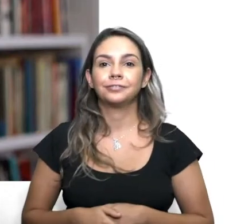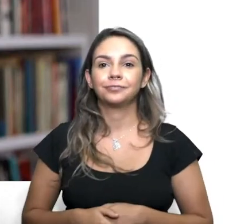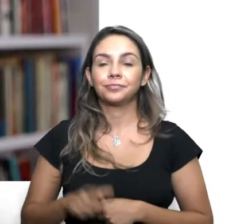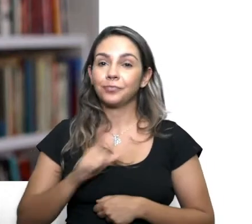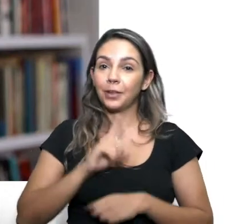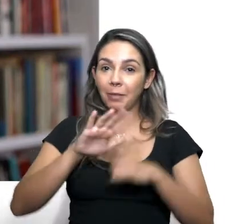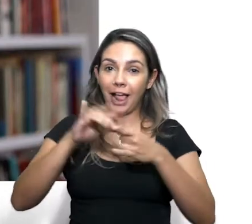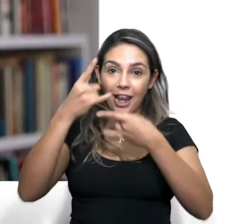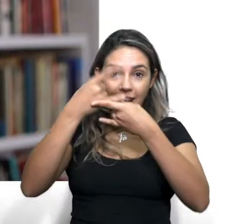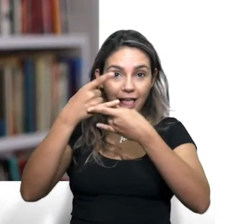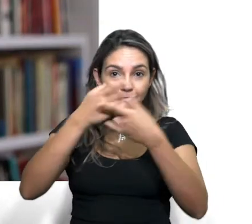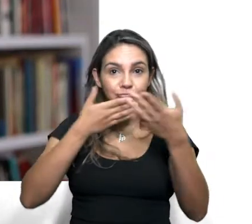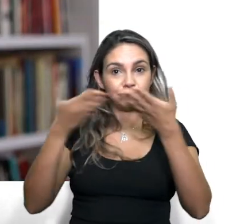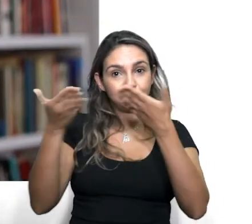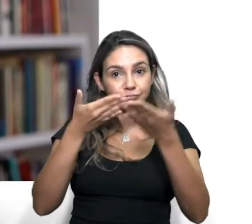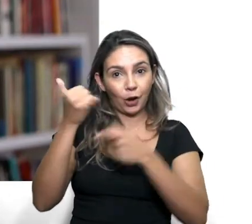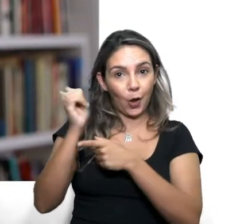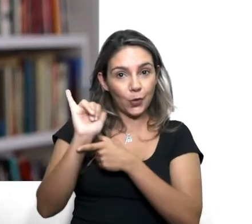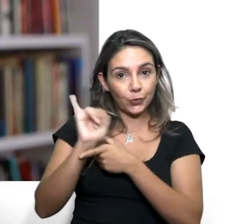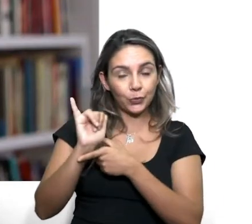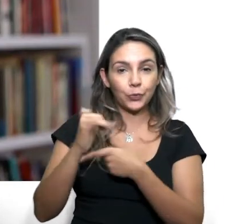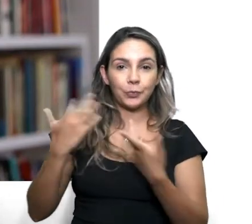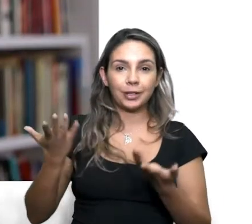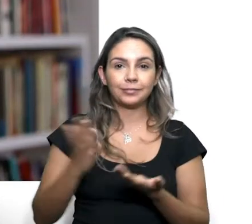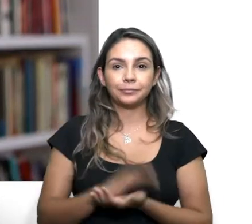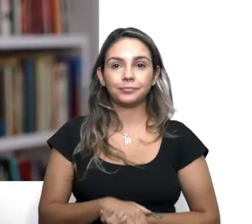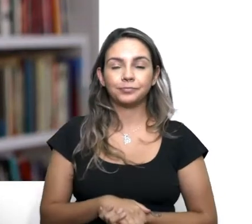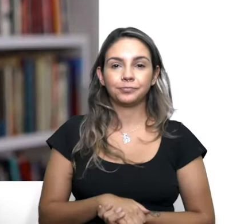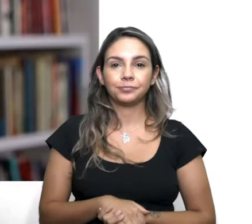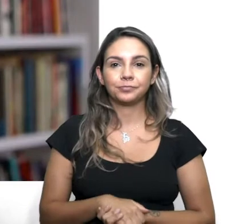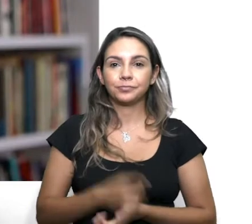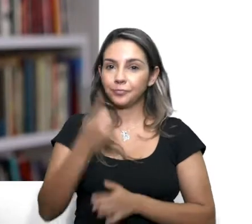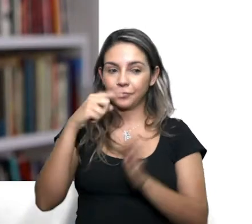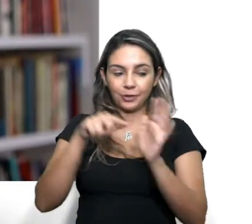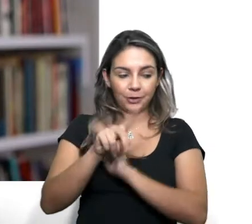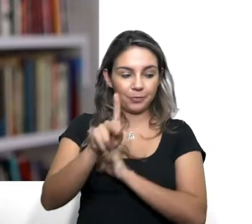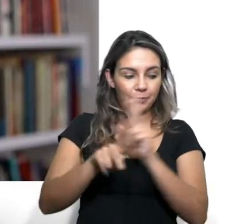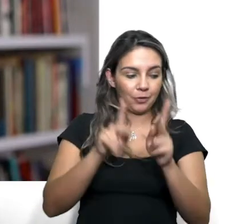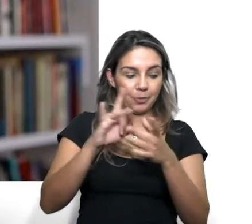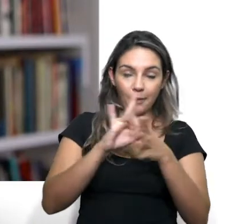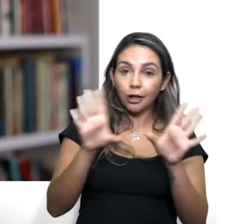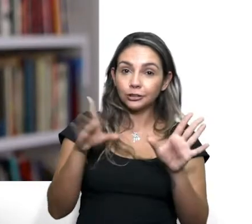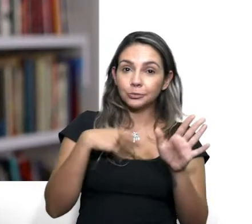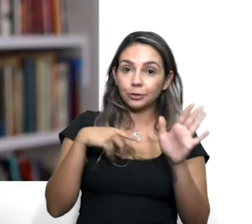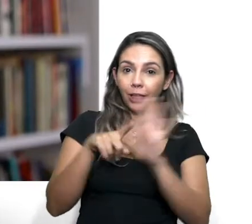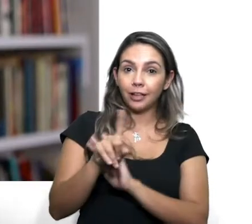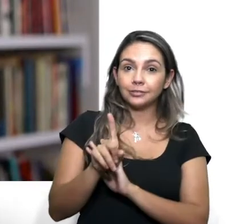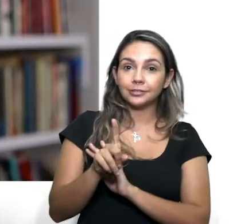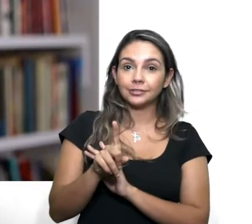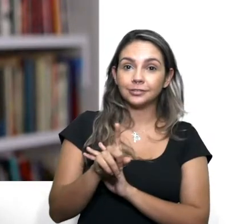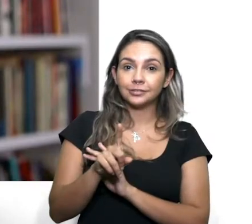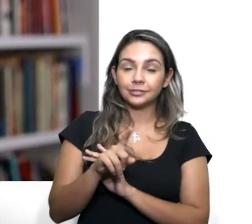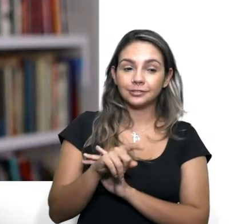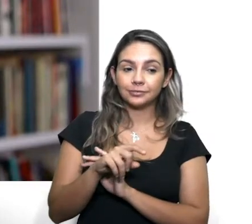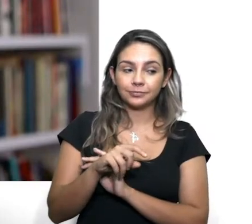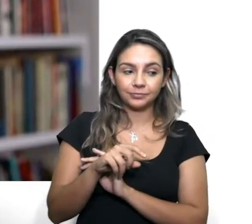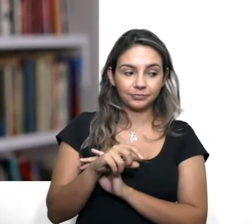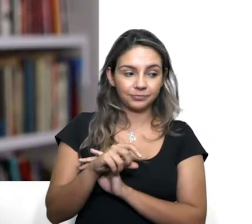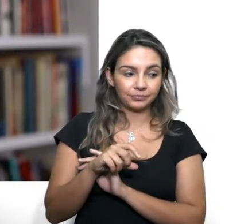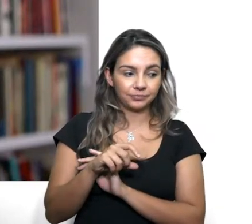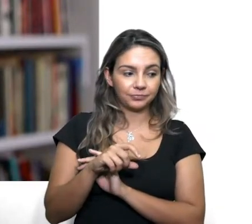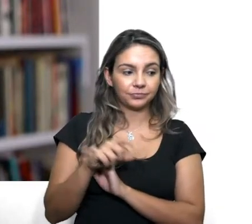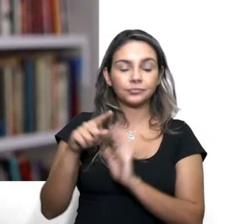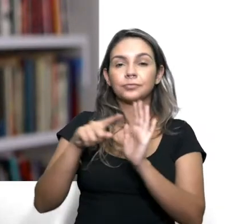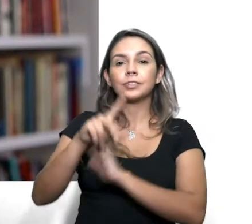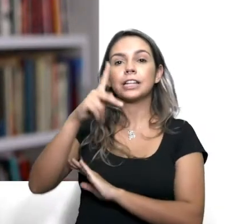tenha mais veiculação no YouTube. Bem, eu vou passar uma pergunta do público, pode, Gonçalo? Pode. A Priscila